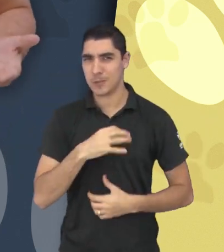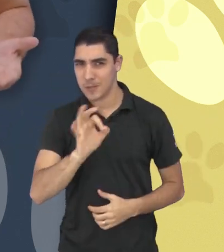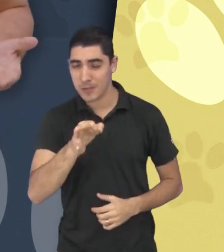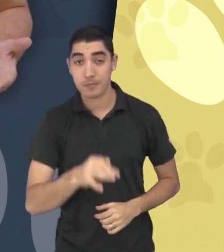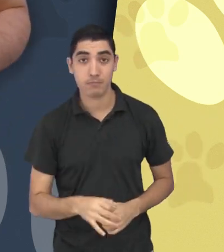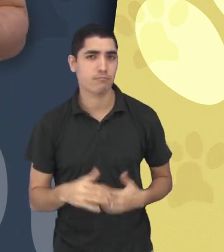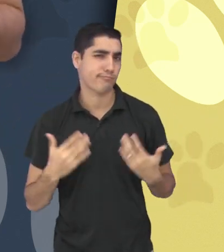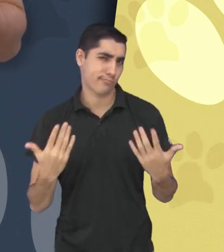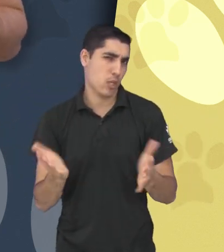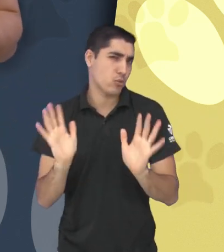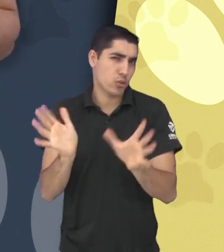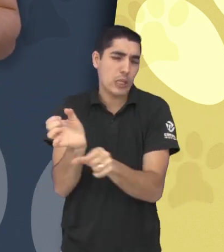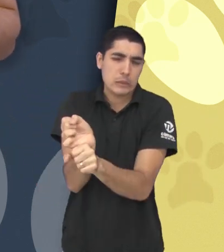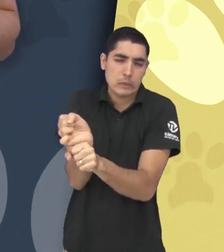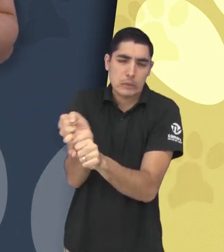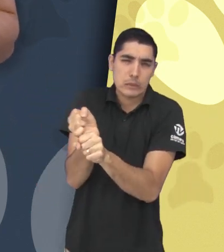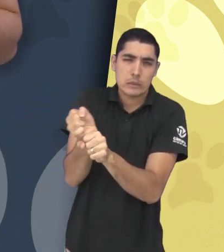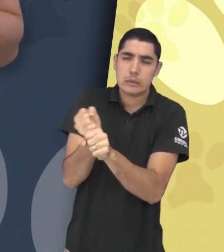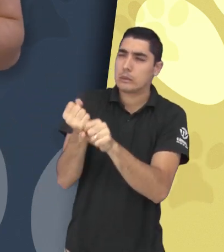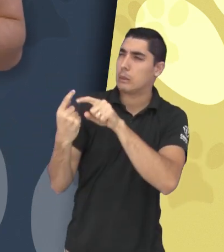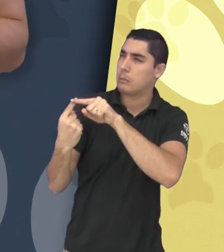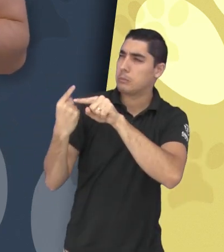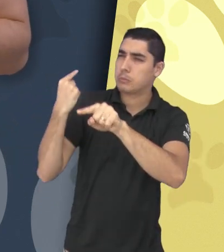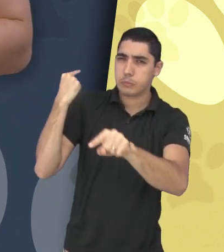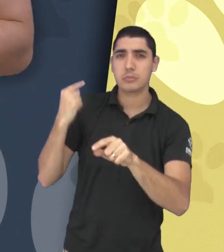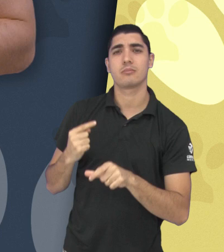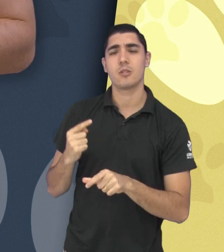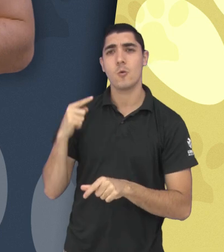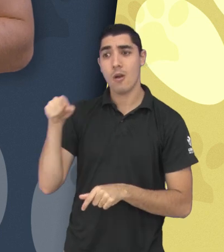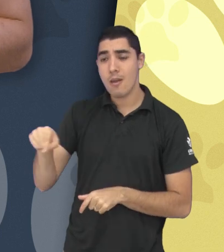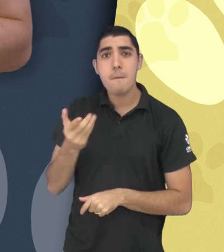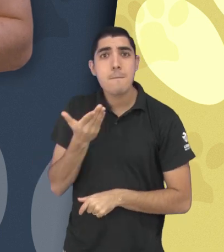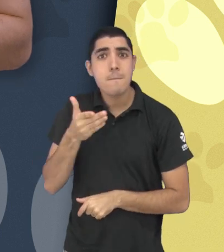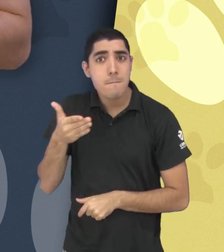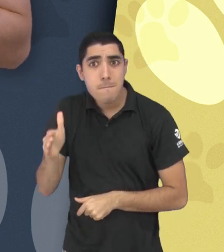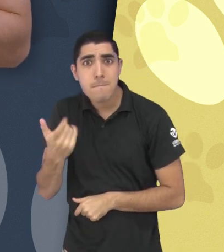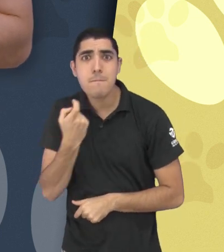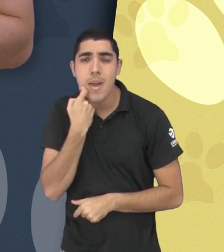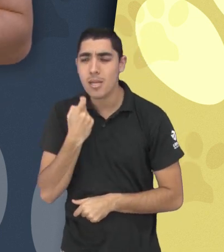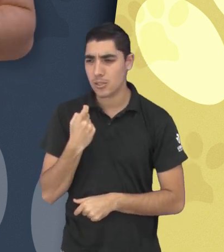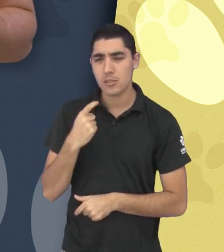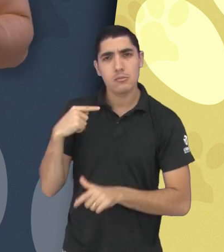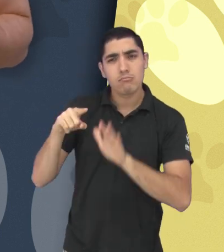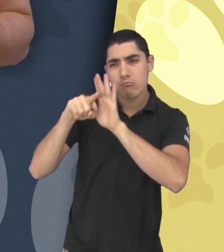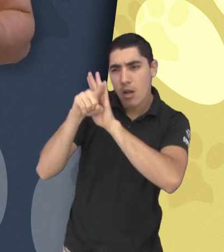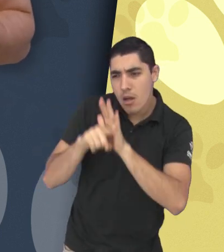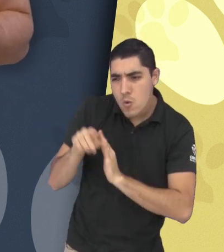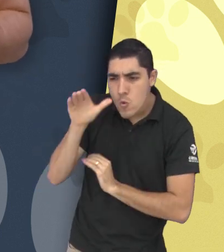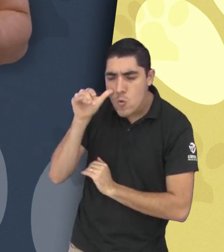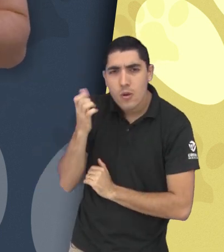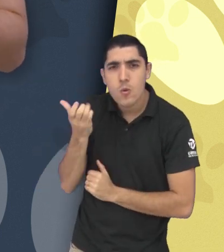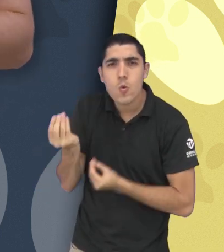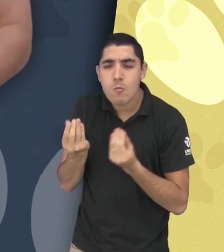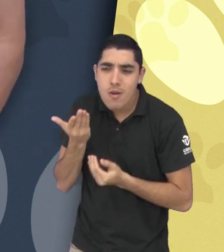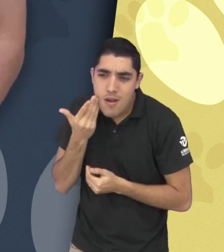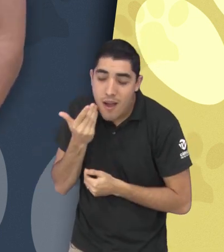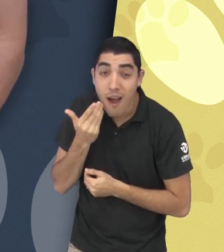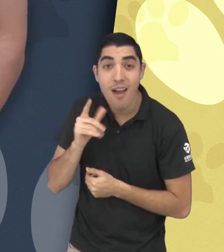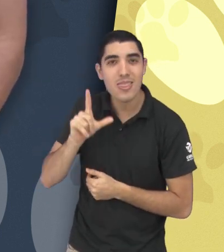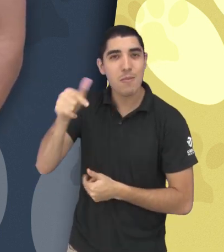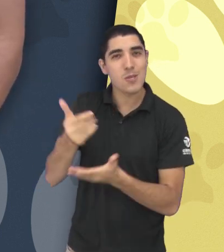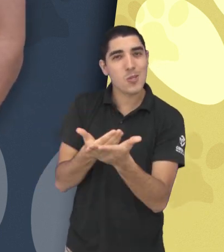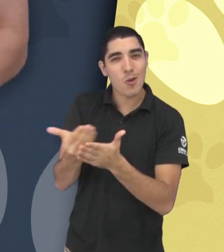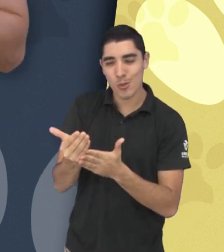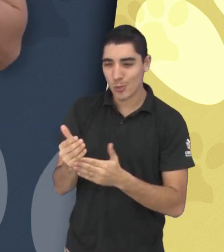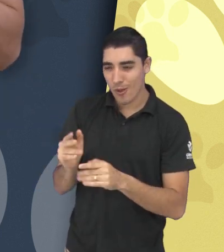Pois é. Já faz muitos e muitos séculos que os peixes despertam curiosidade e, por isso, passaram a ser criados como